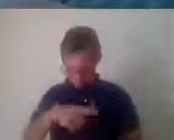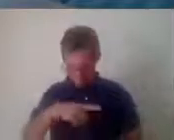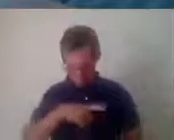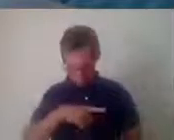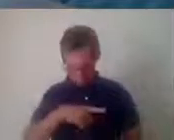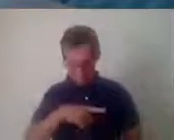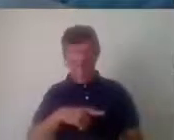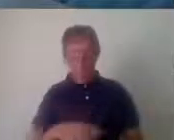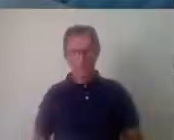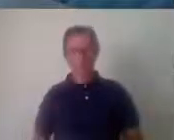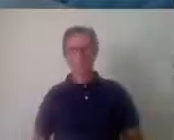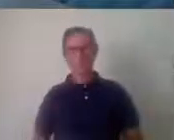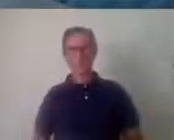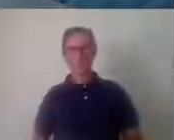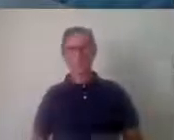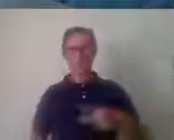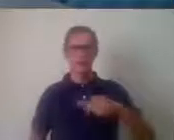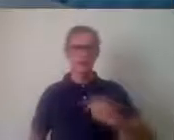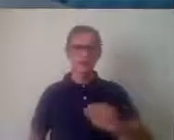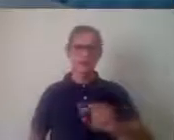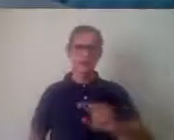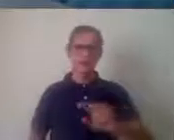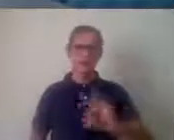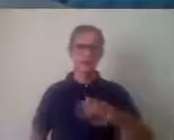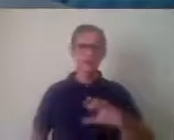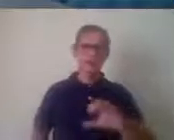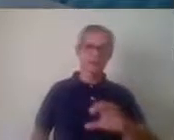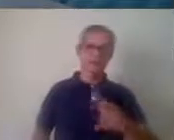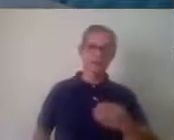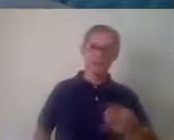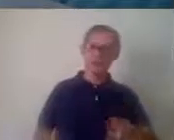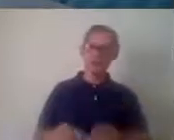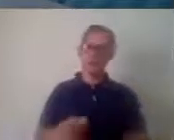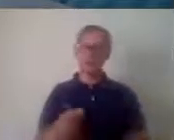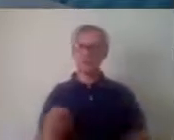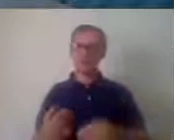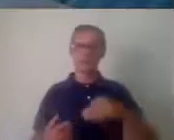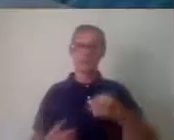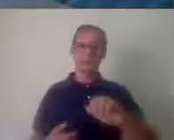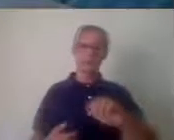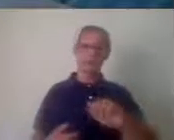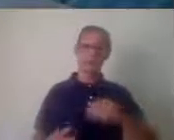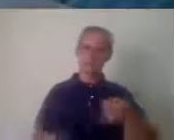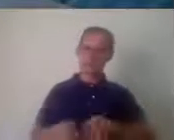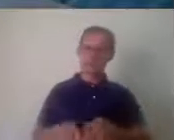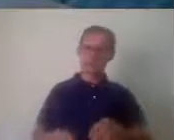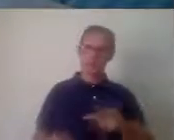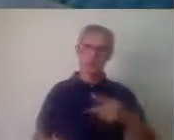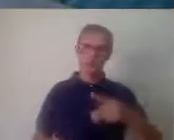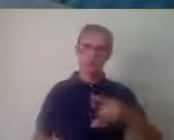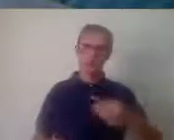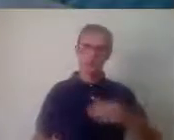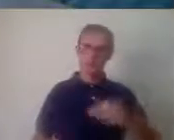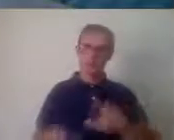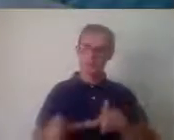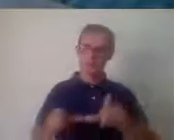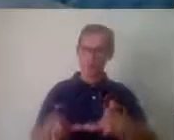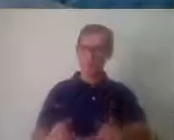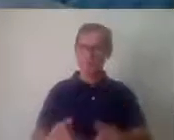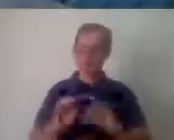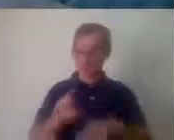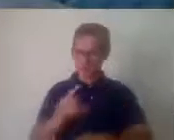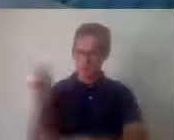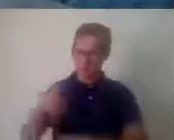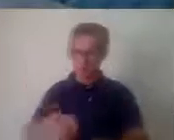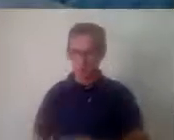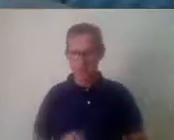as partículas, cada uma com uma massa, ou de uma placa fina, como essa aqui, ó, desconsidera a altura, tá? Pensa que ela é fininha,